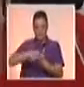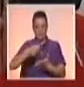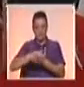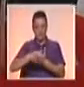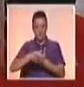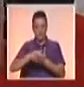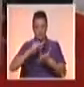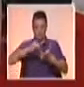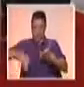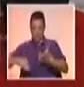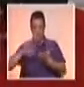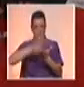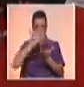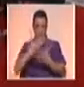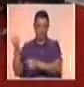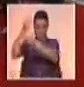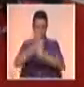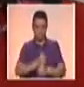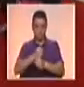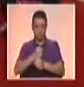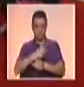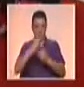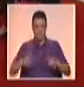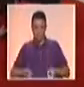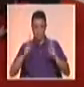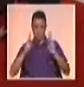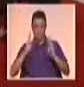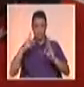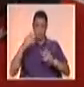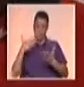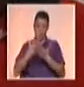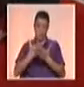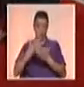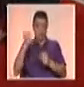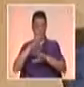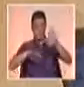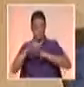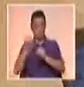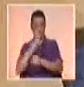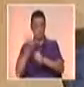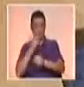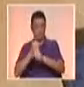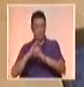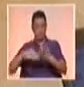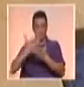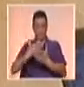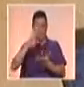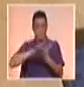contratar o intérprete. Nós vemos que intérpretes temos disponíveis para aceder a esse serviço e... E podemos realmente facultar um